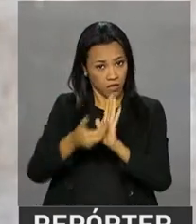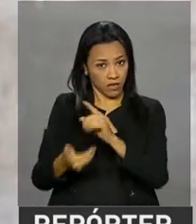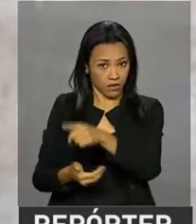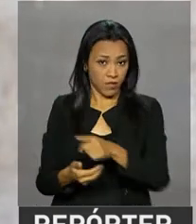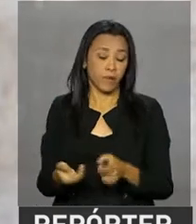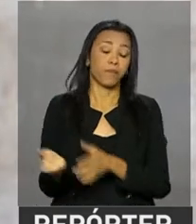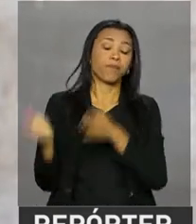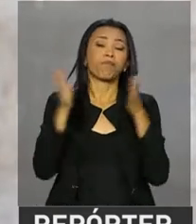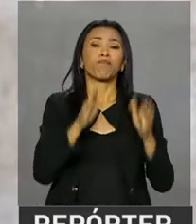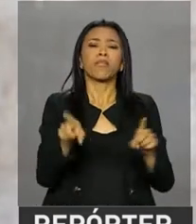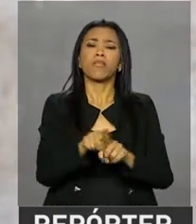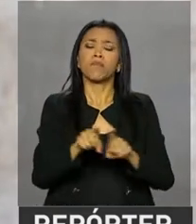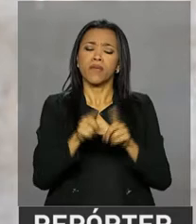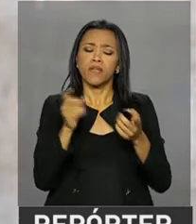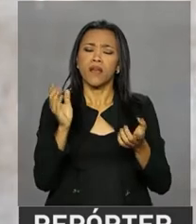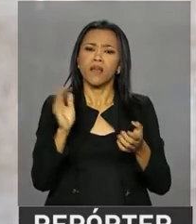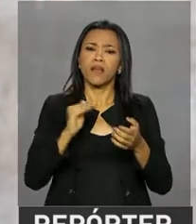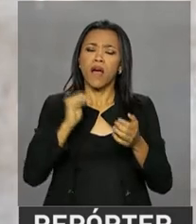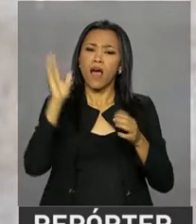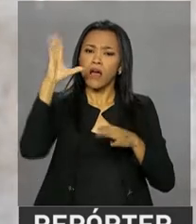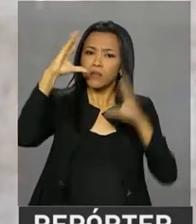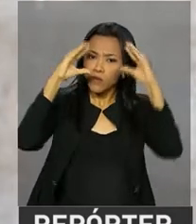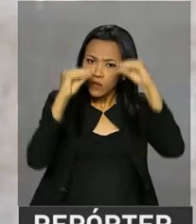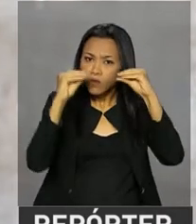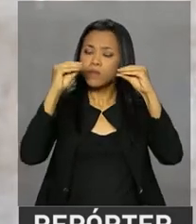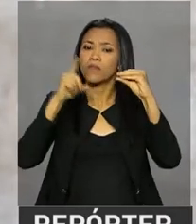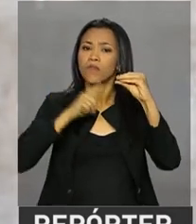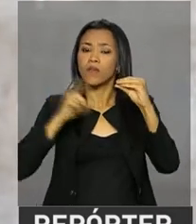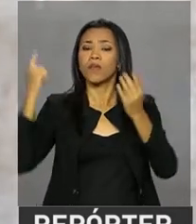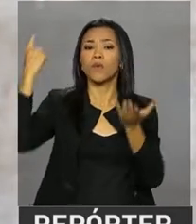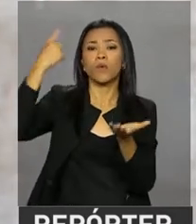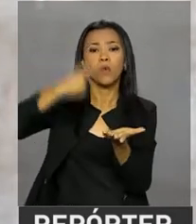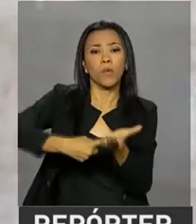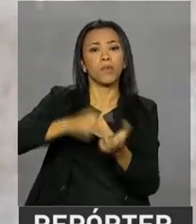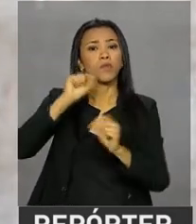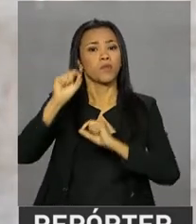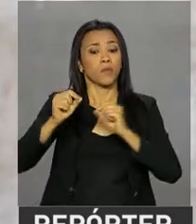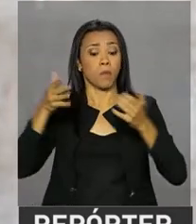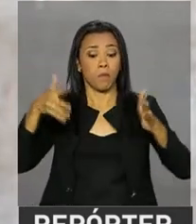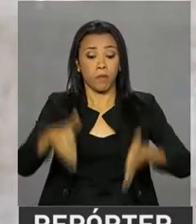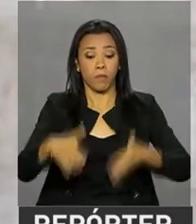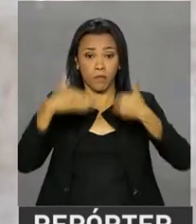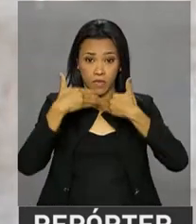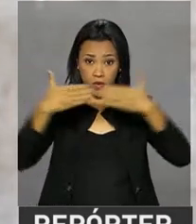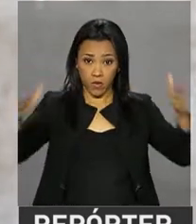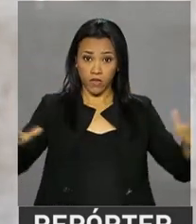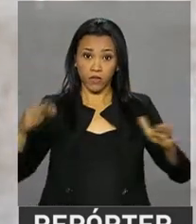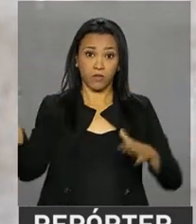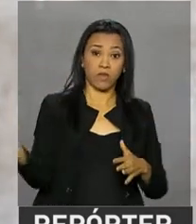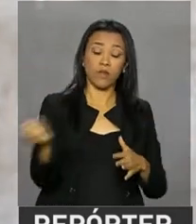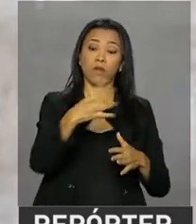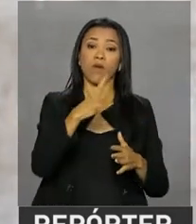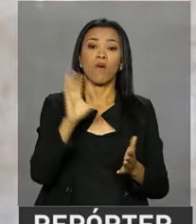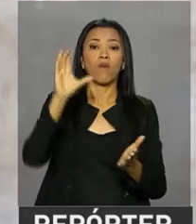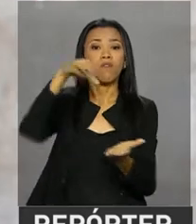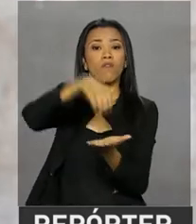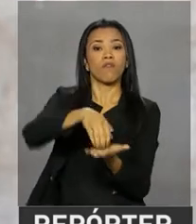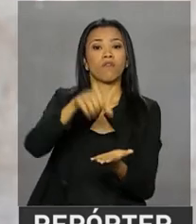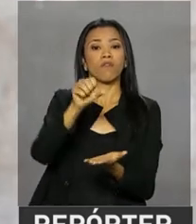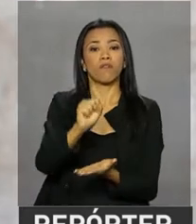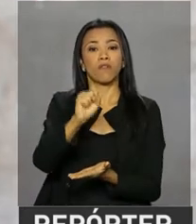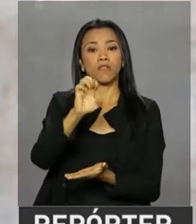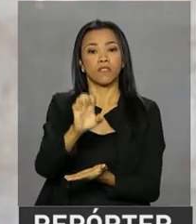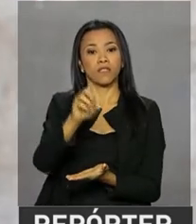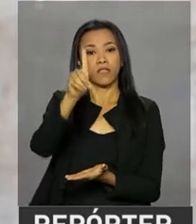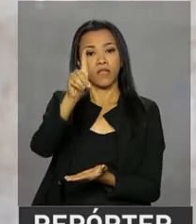leandro já no começo da noite o presidente tem um compromisso ele participa da inauguração da nova sede do conselho nacional do